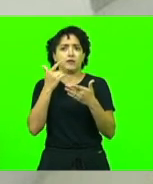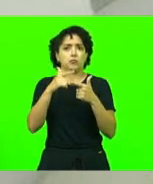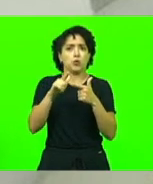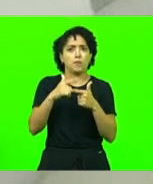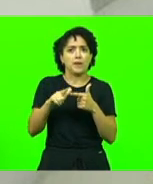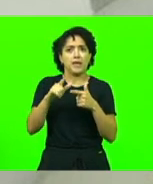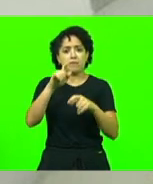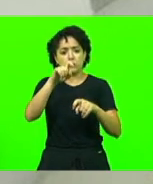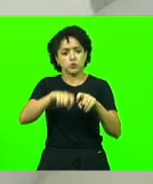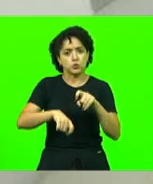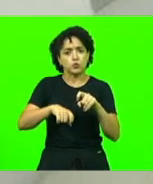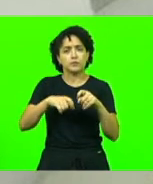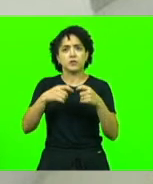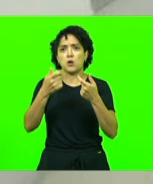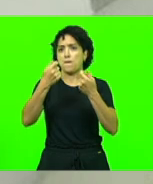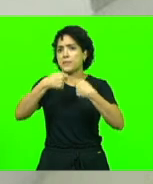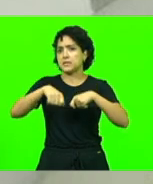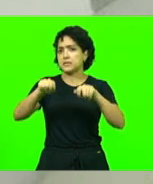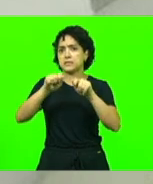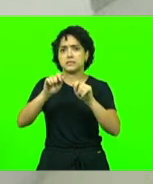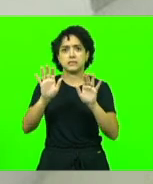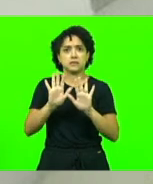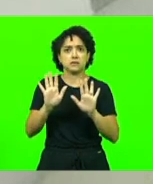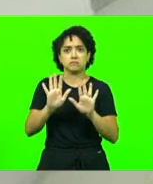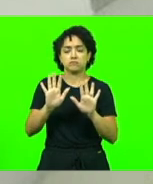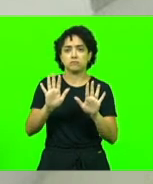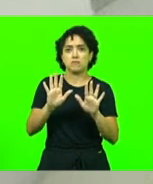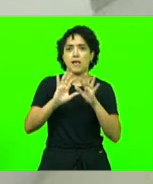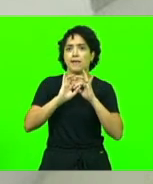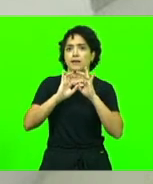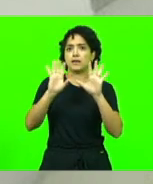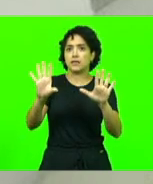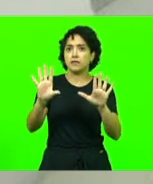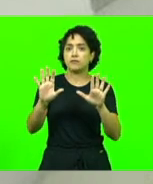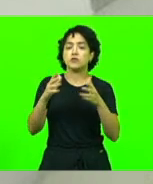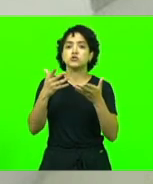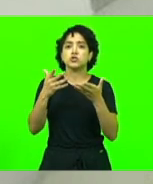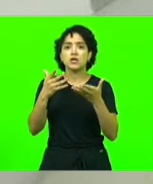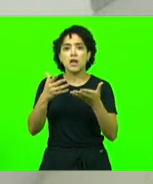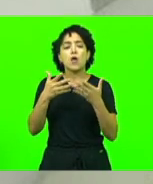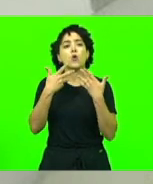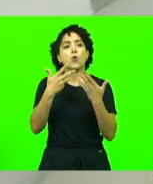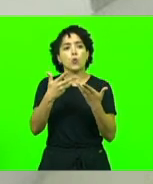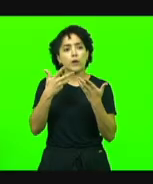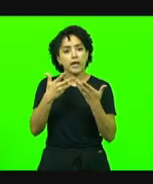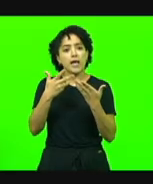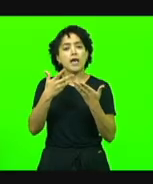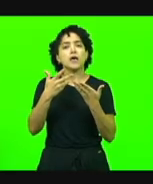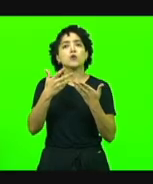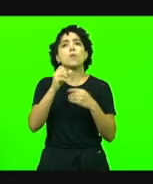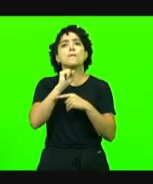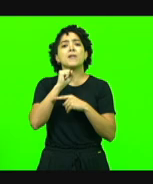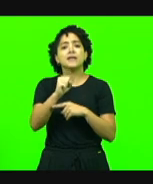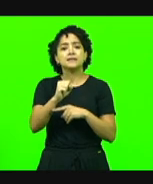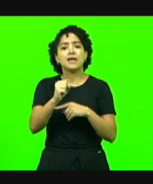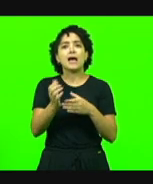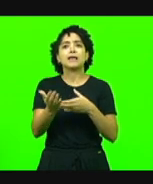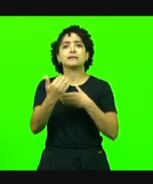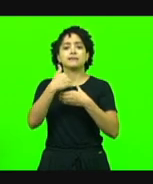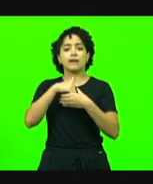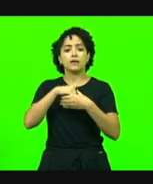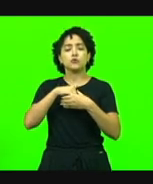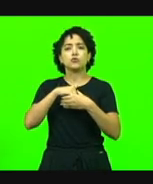não precisa alegar absolutamente nada. É chegar lá e dizer: eu quero matar quem está aqui